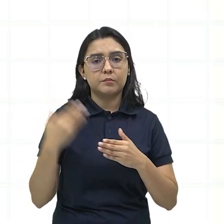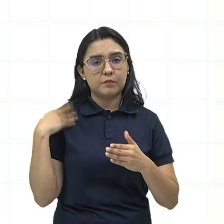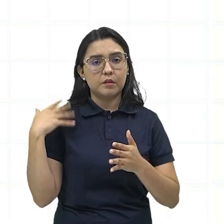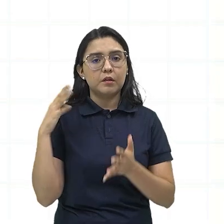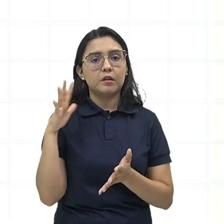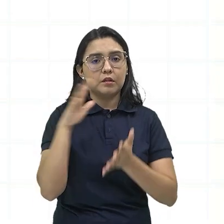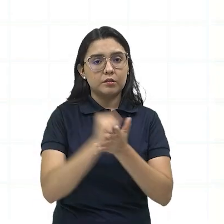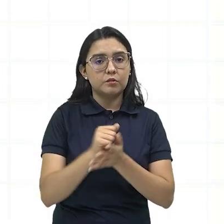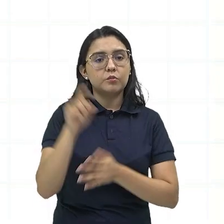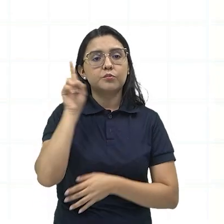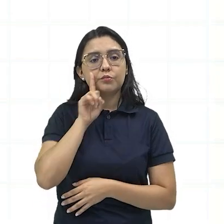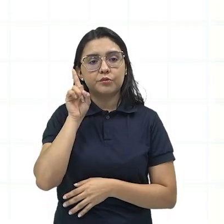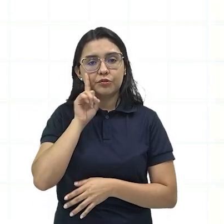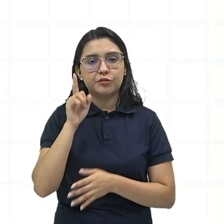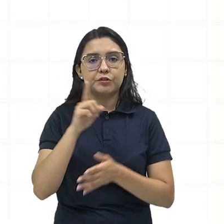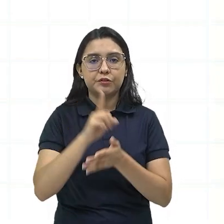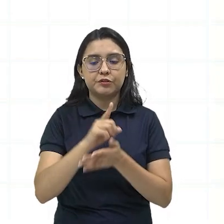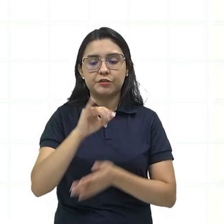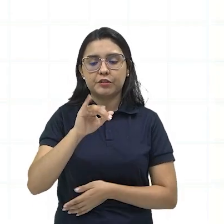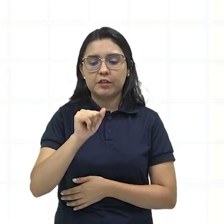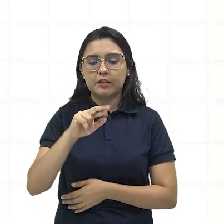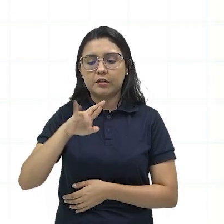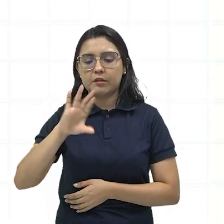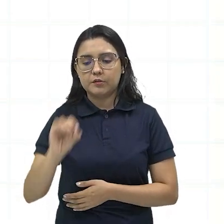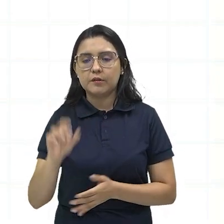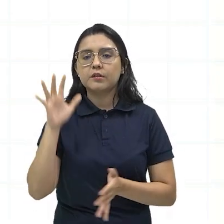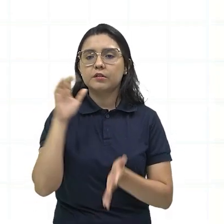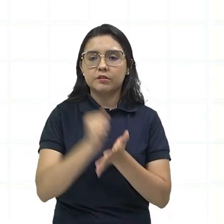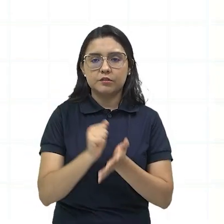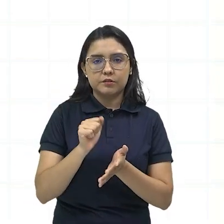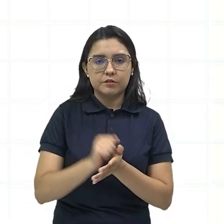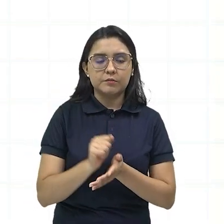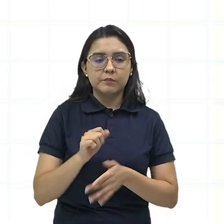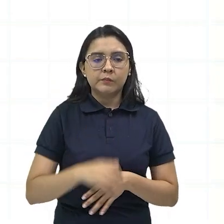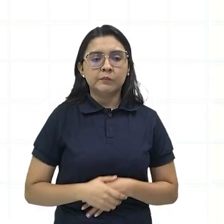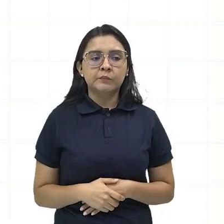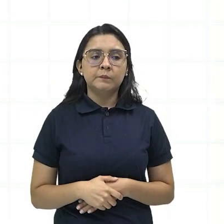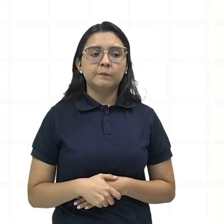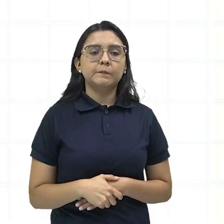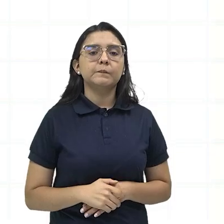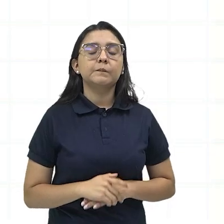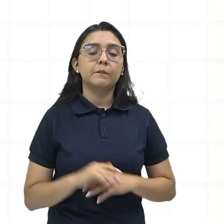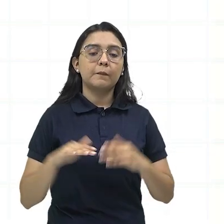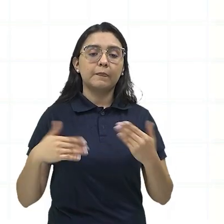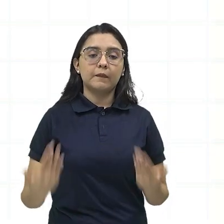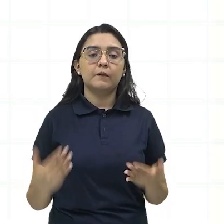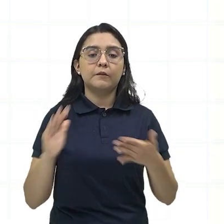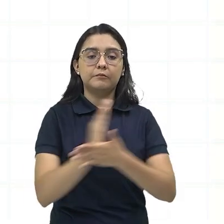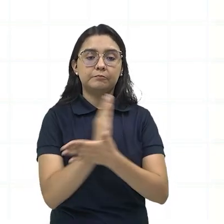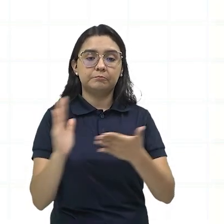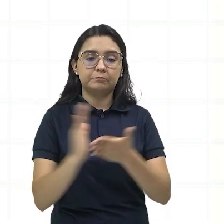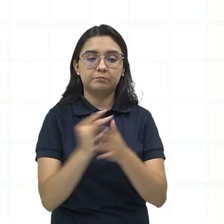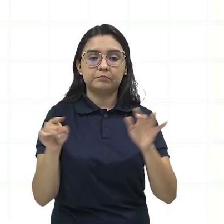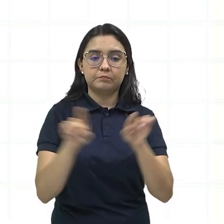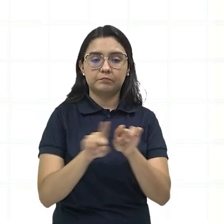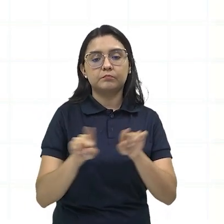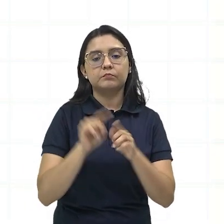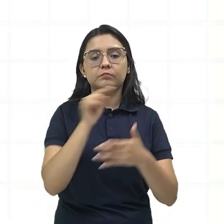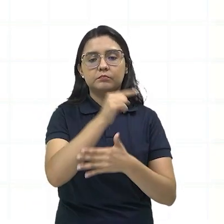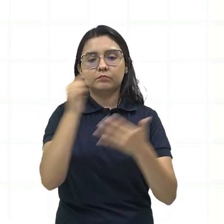o diário, né? Aquilo que acontecia, alguns eventos importantes que eram vivenciados por esses viajantes. Muitas vezes inclui